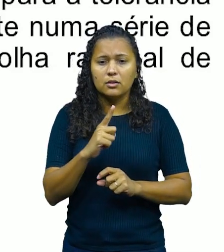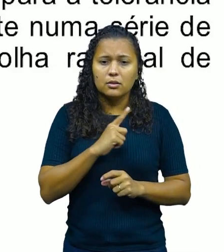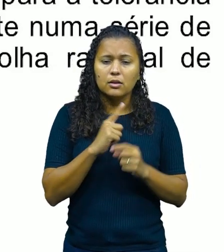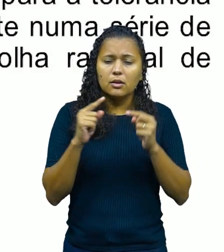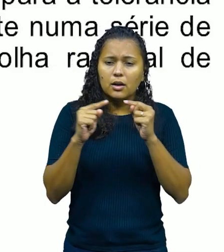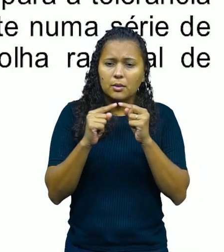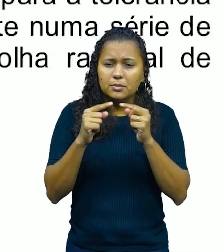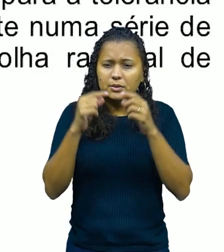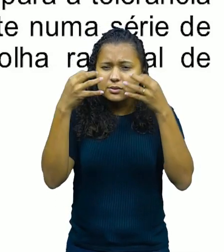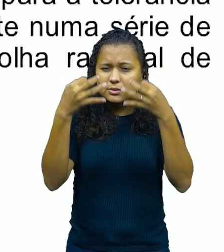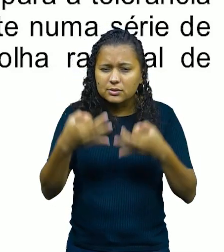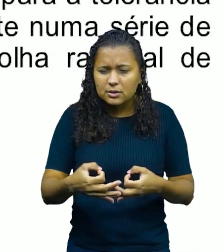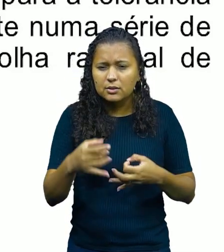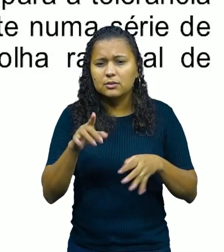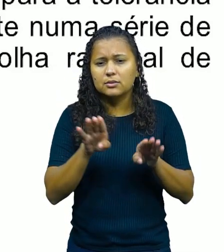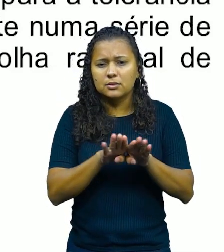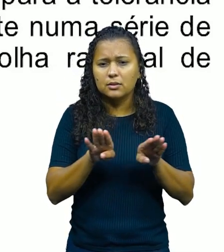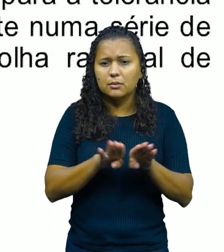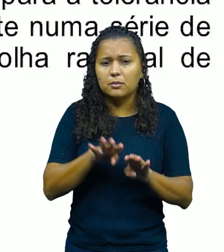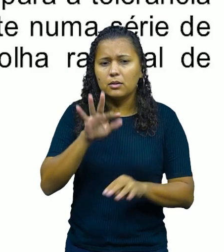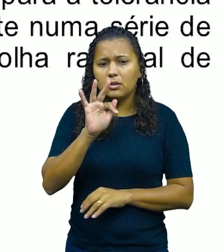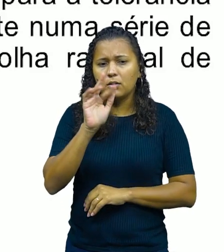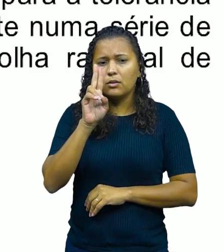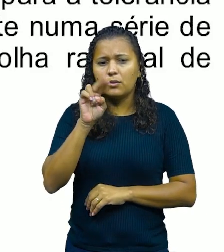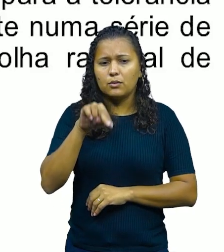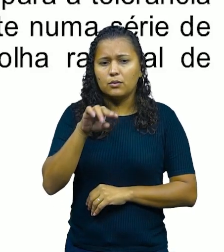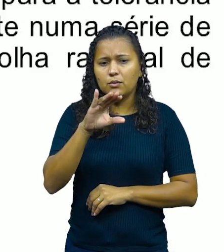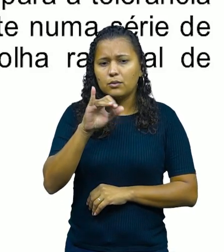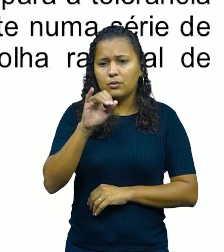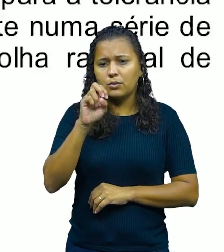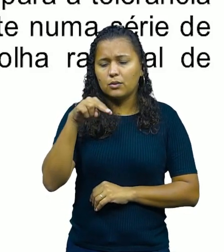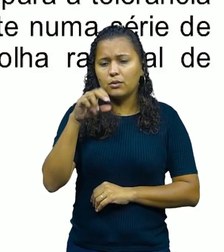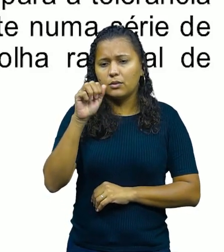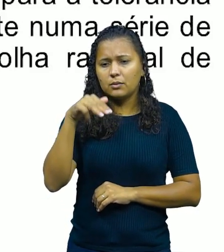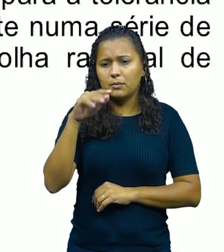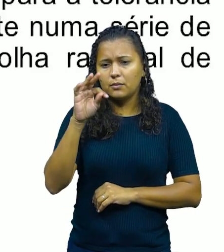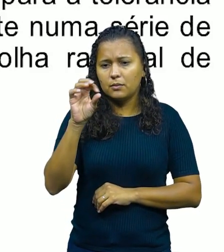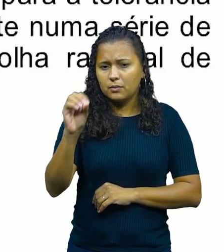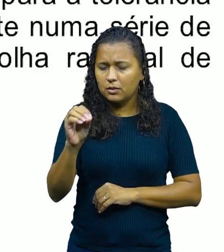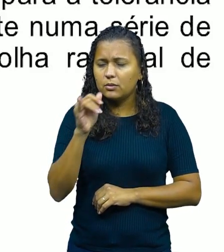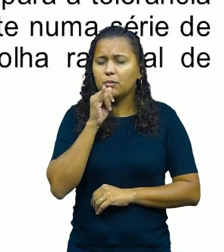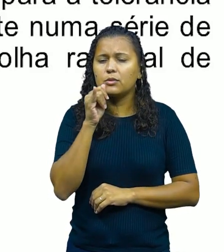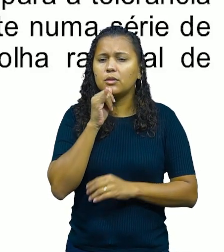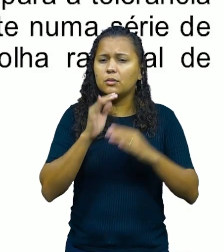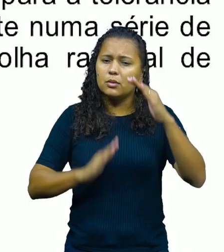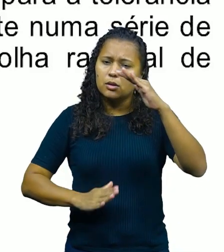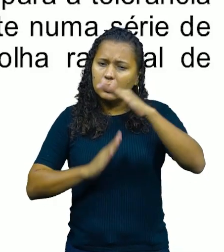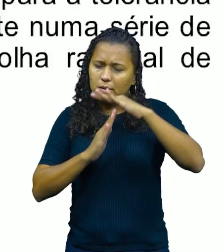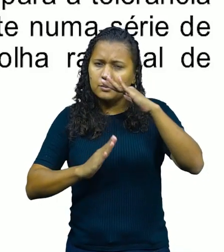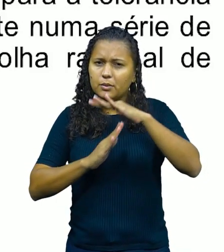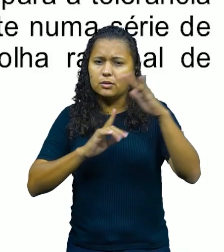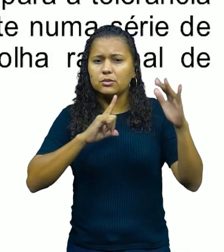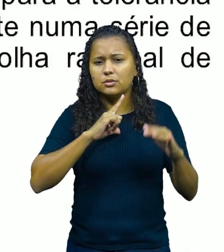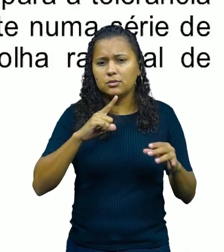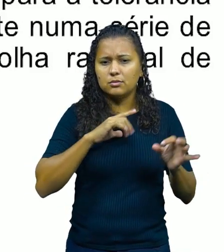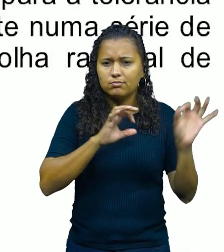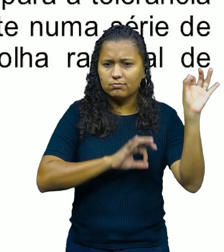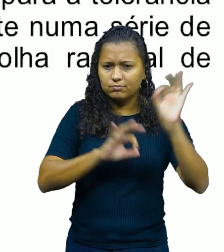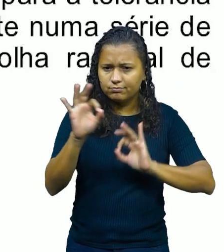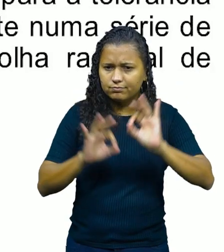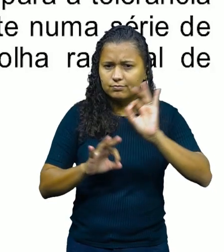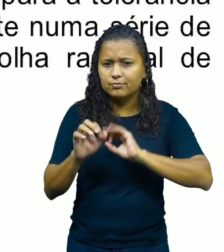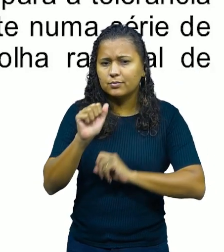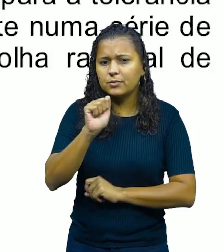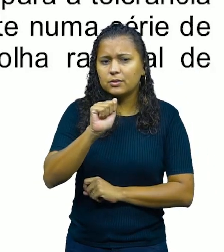para a fixação ou funcionamento entre as peças usinadas dentro de um limite. Quando a gente está falando ali de ajuste, que a gente